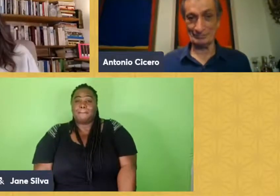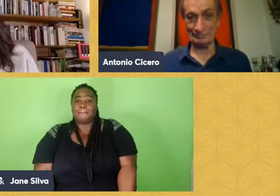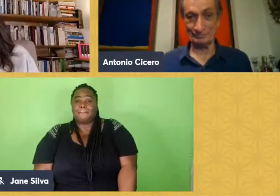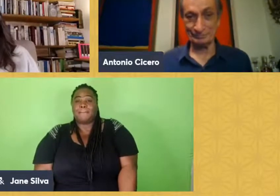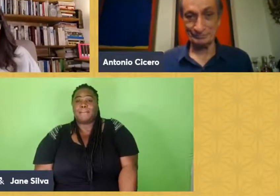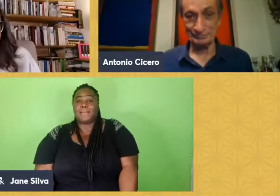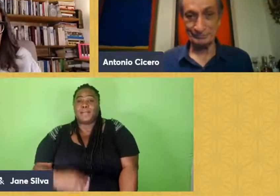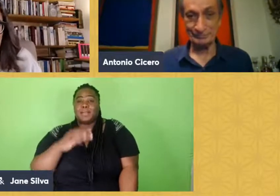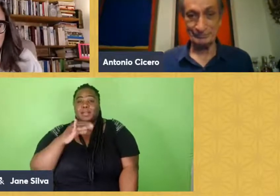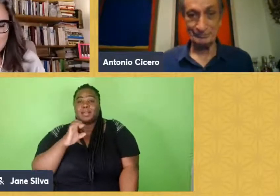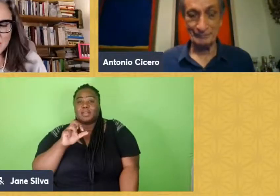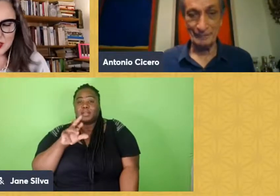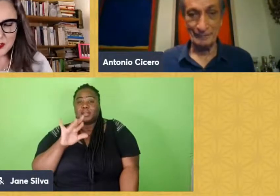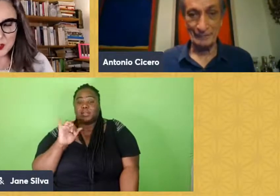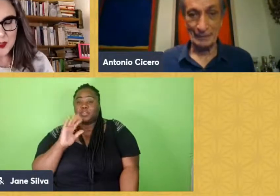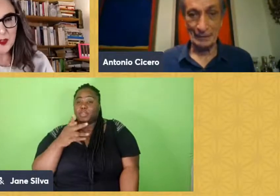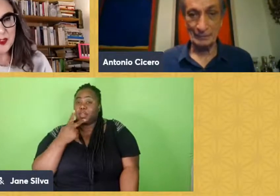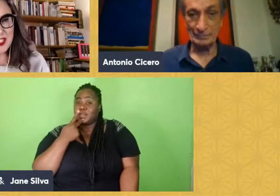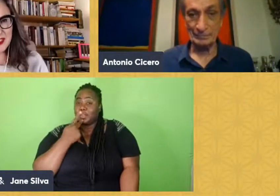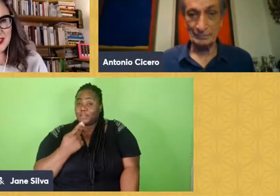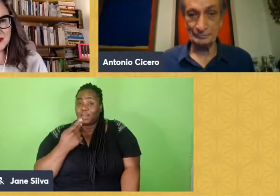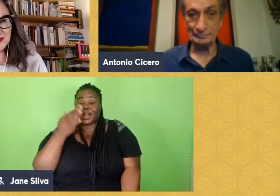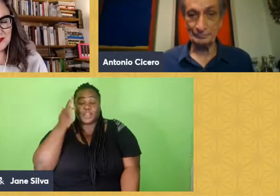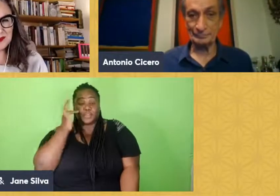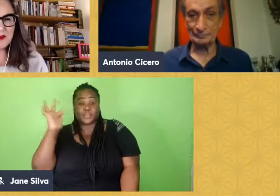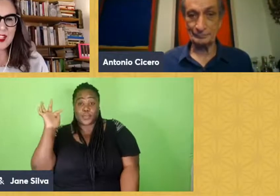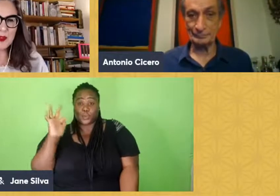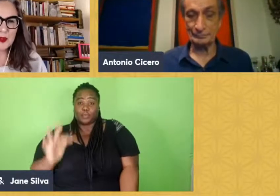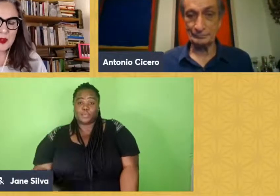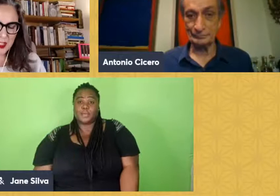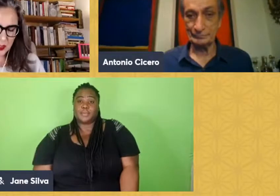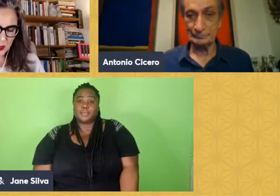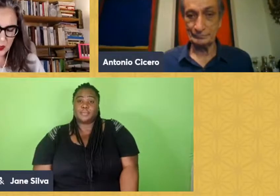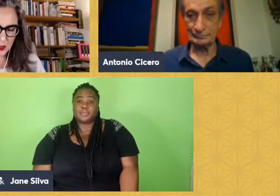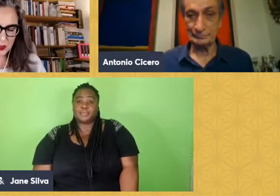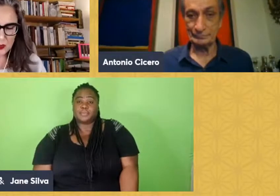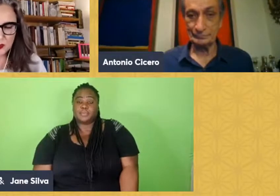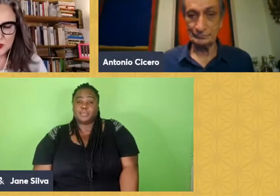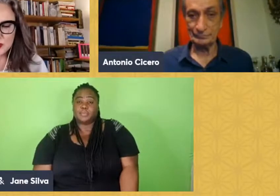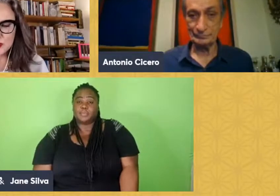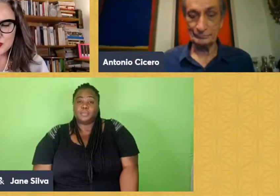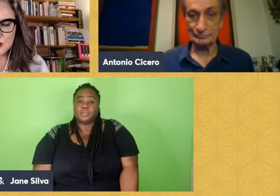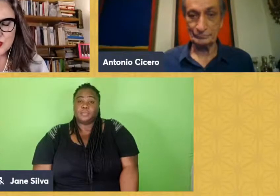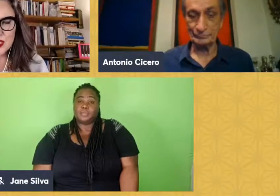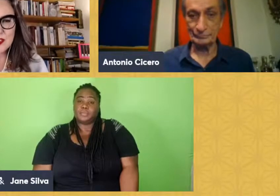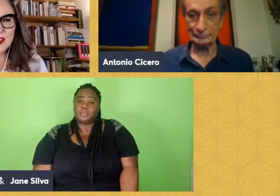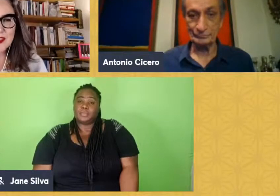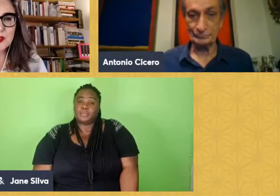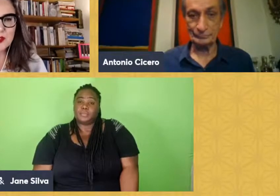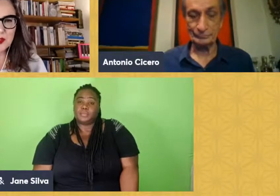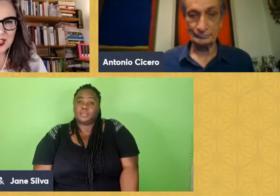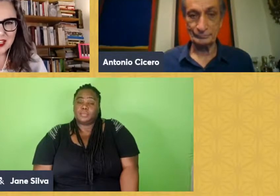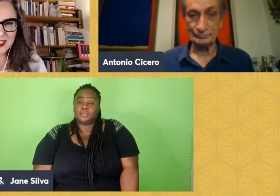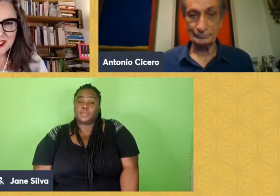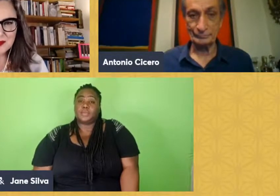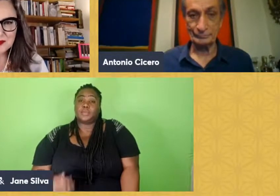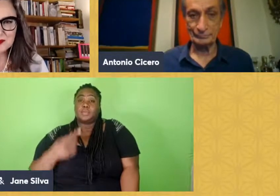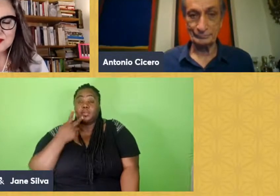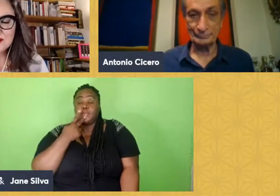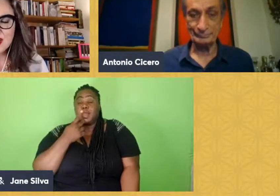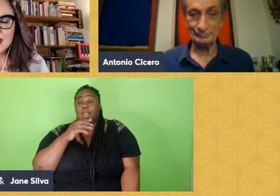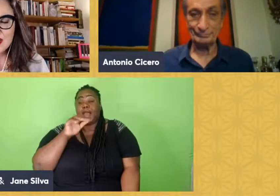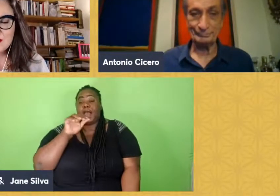Cícero, já que a gente está falando de filosofia, né? Em um dos ciclos do nosso querido Adalto